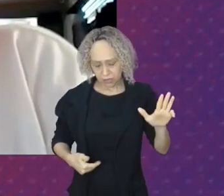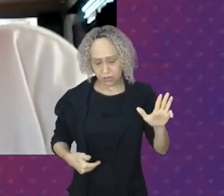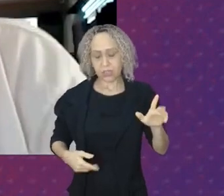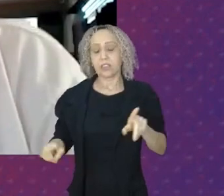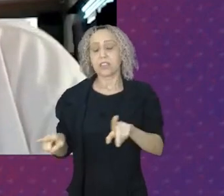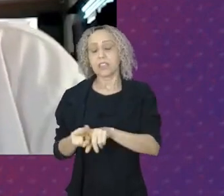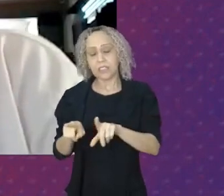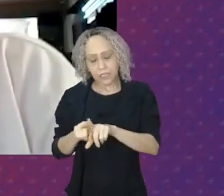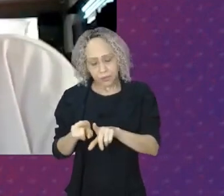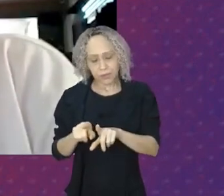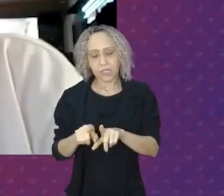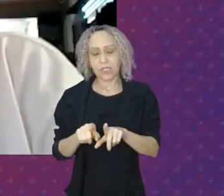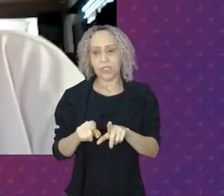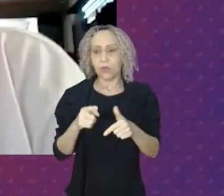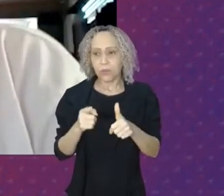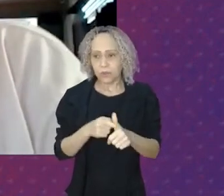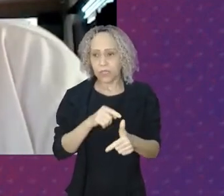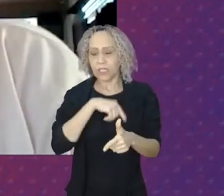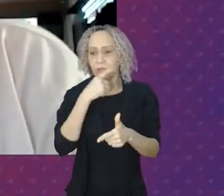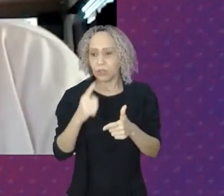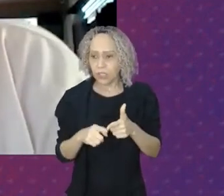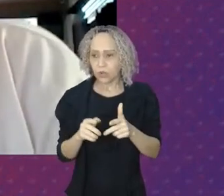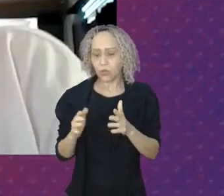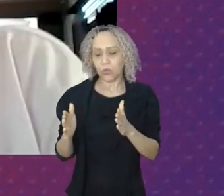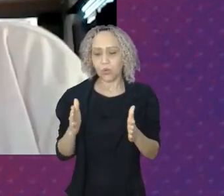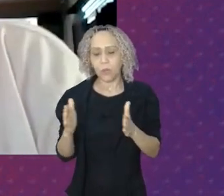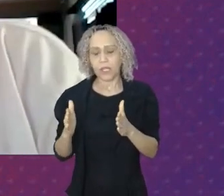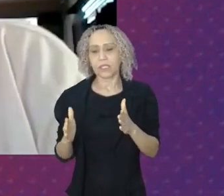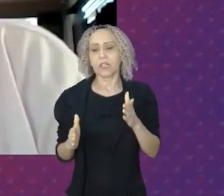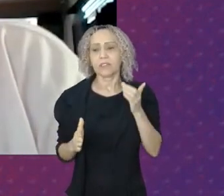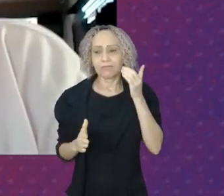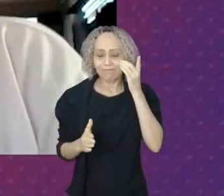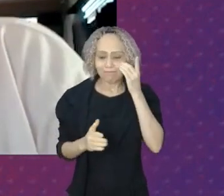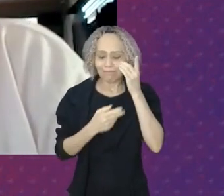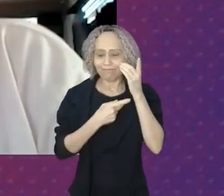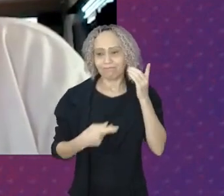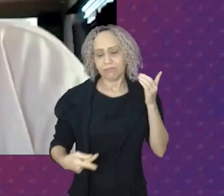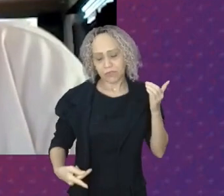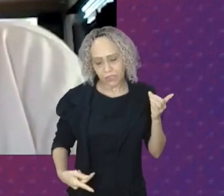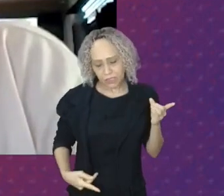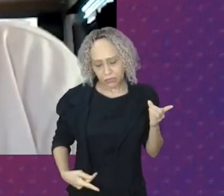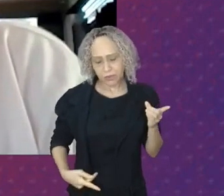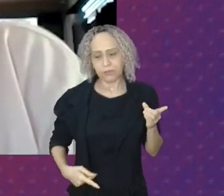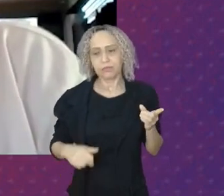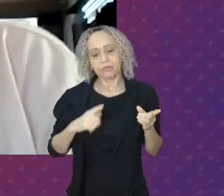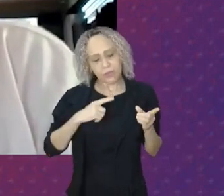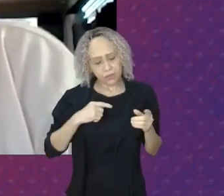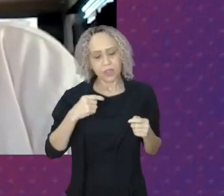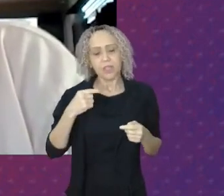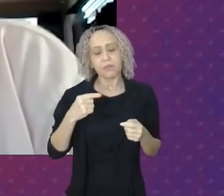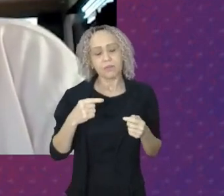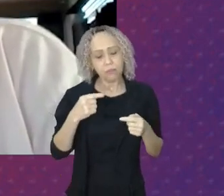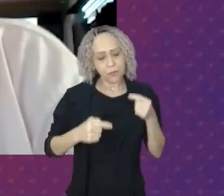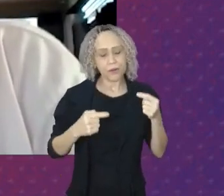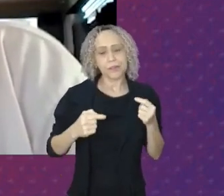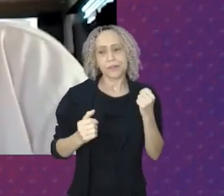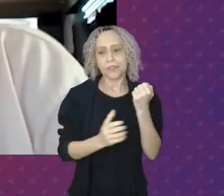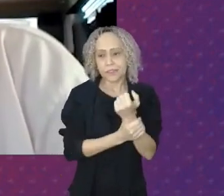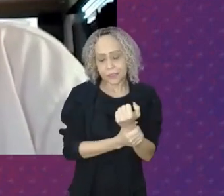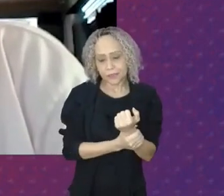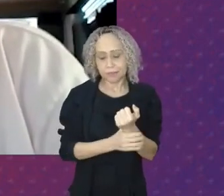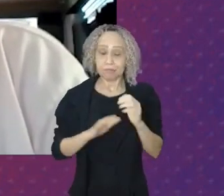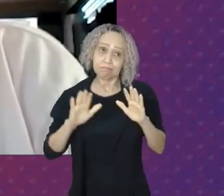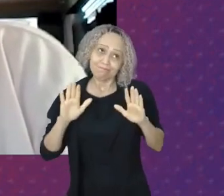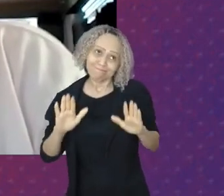da presidenta Dilma, né? Embora nós tenhamos tido, nesse segundo mandato da